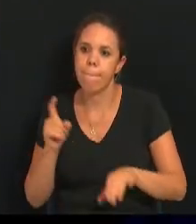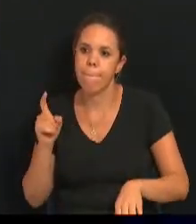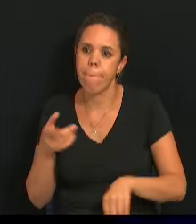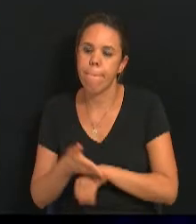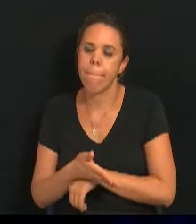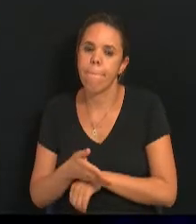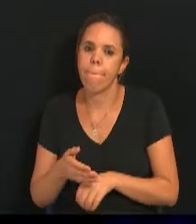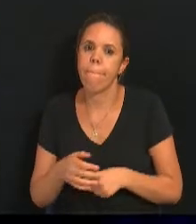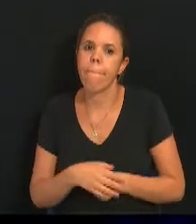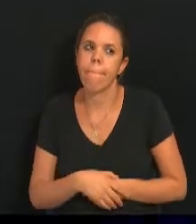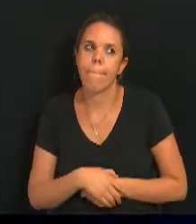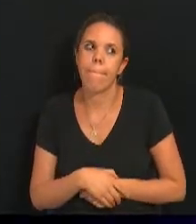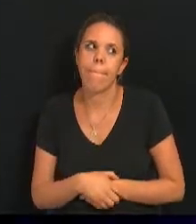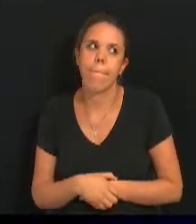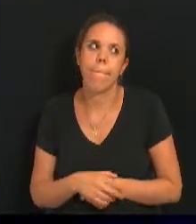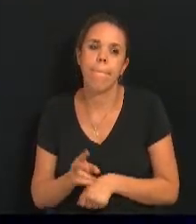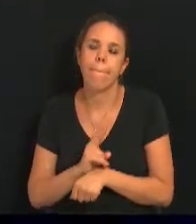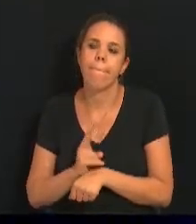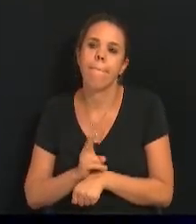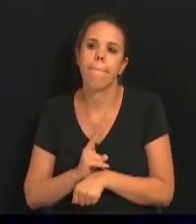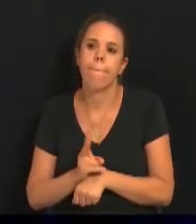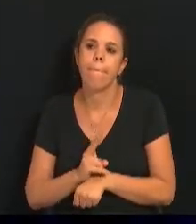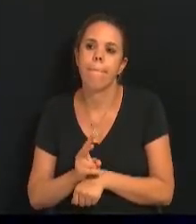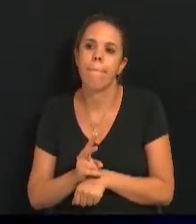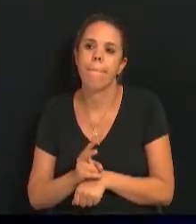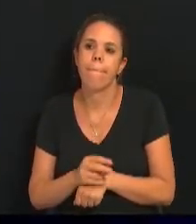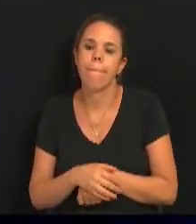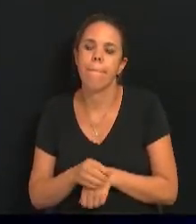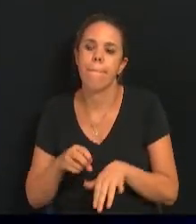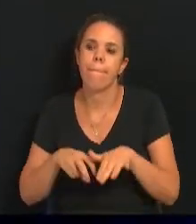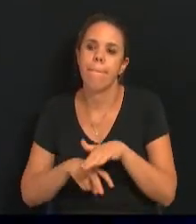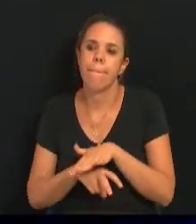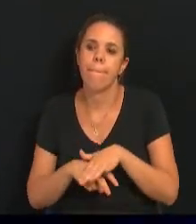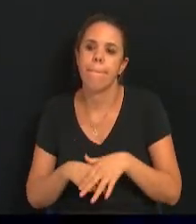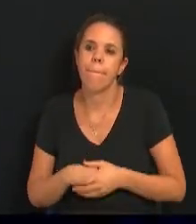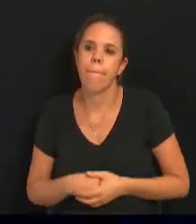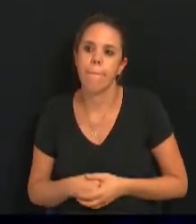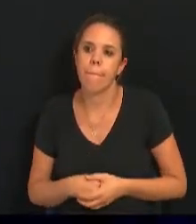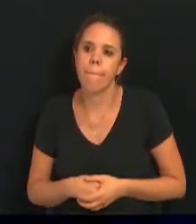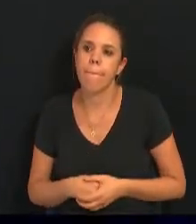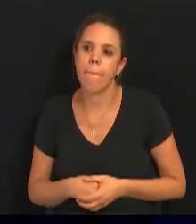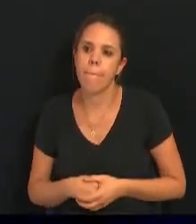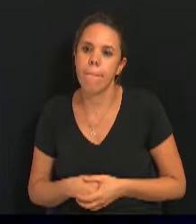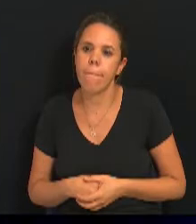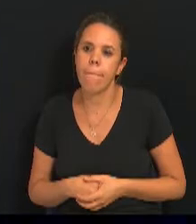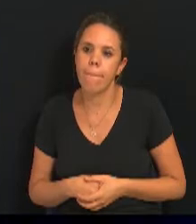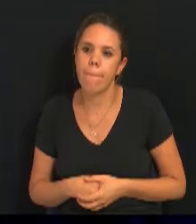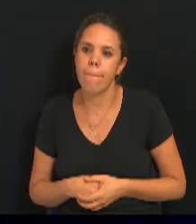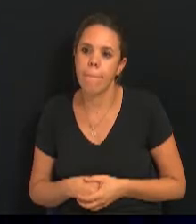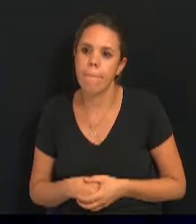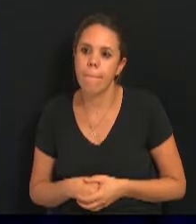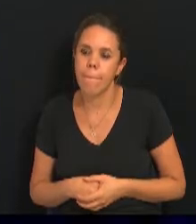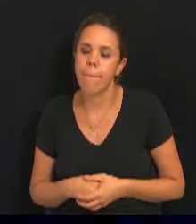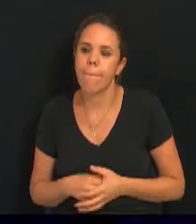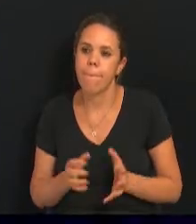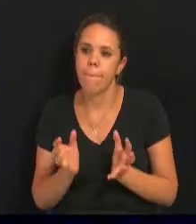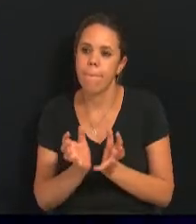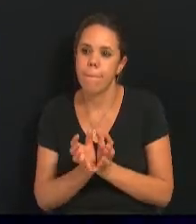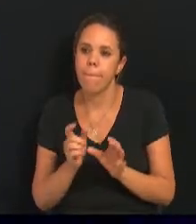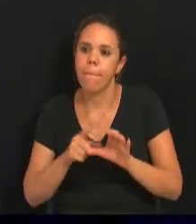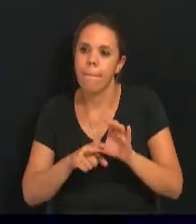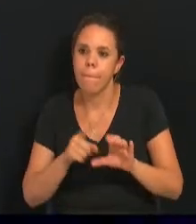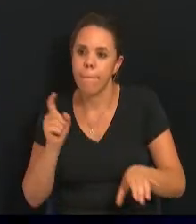comissão independente de monitores e agentes de educação infantil, acho que eu não falei. E a comissão independente, a gente fala independente,